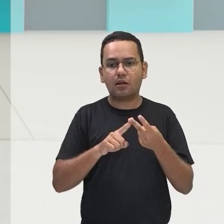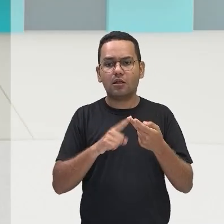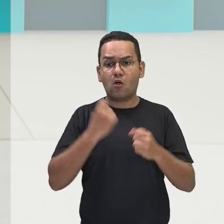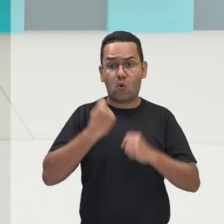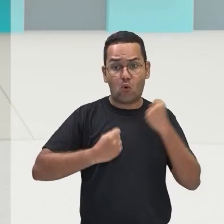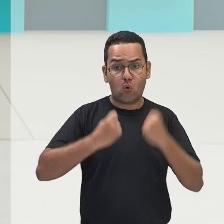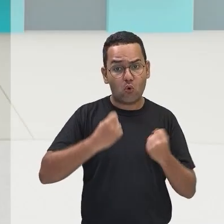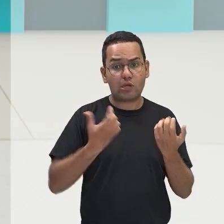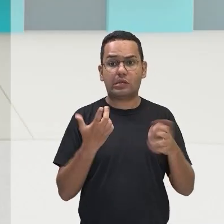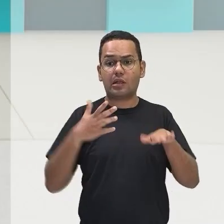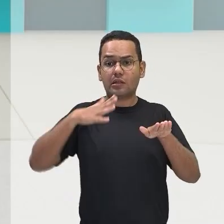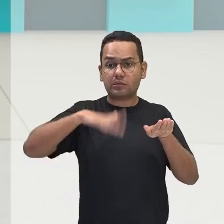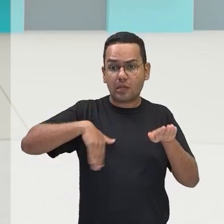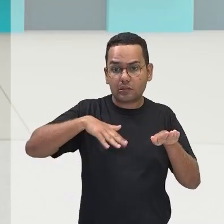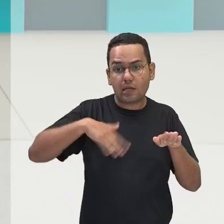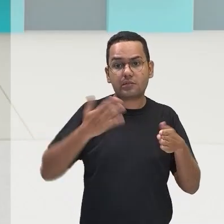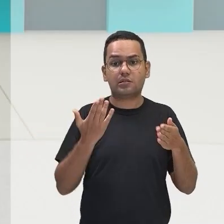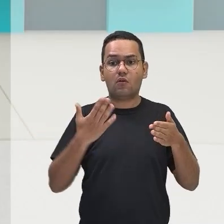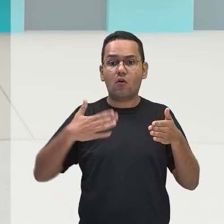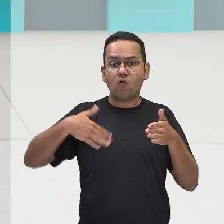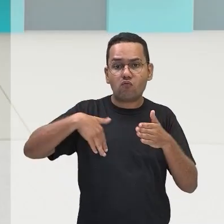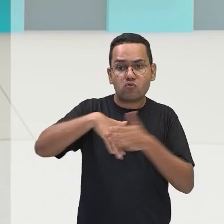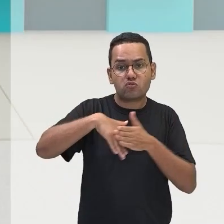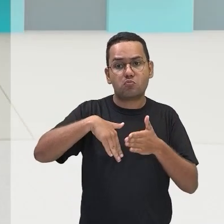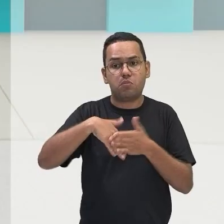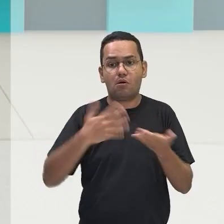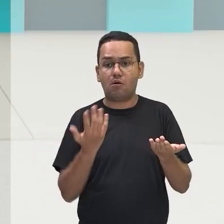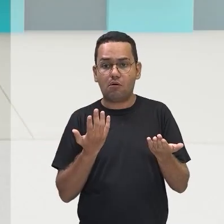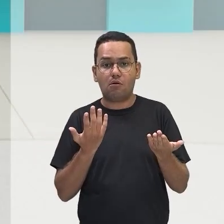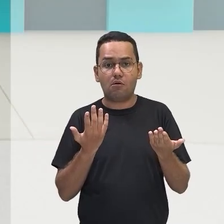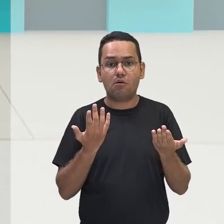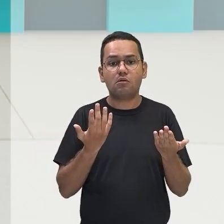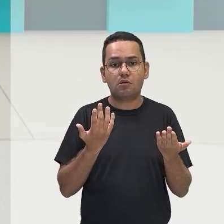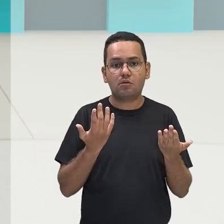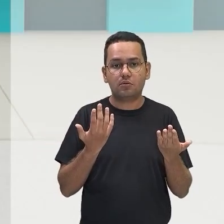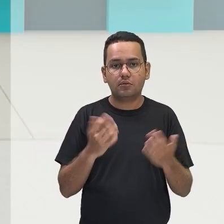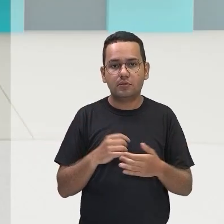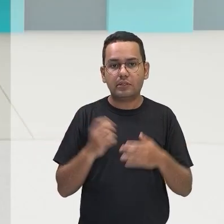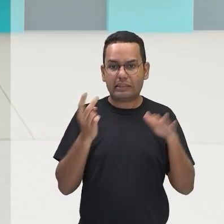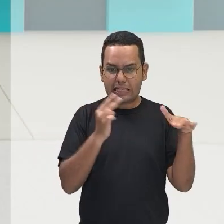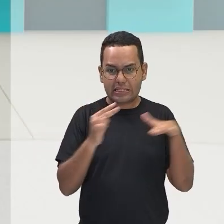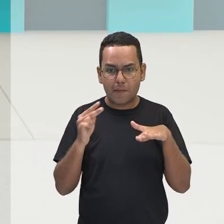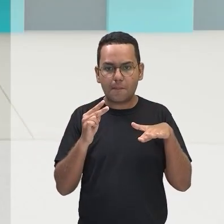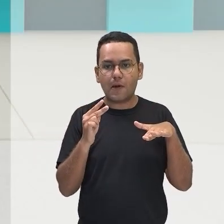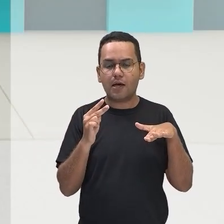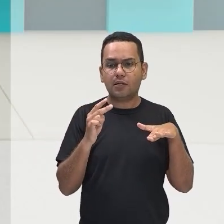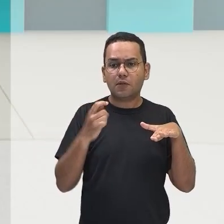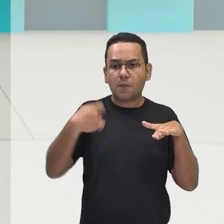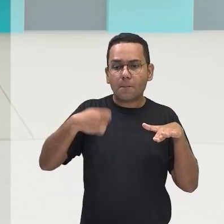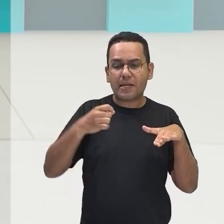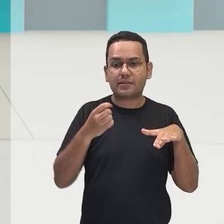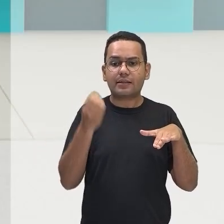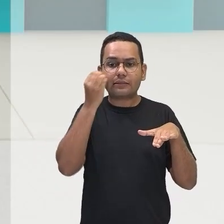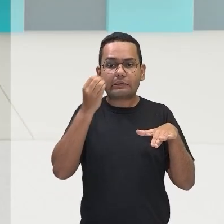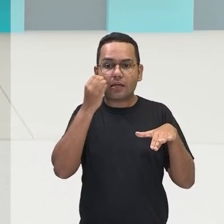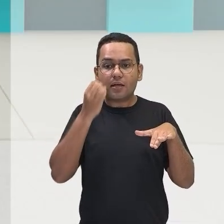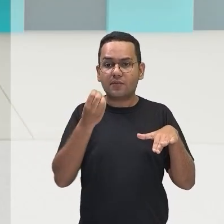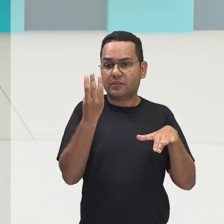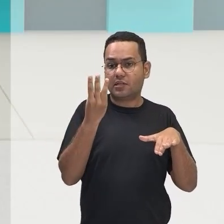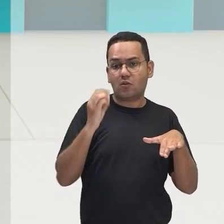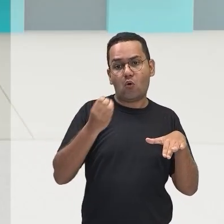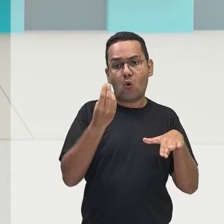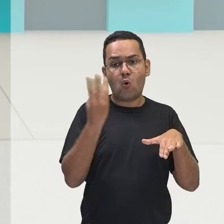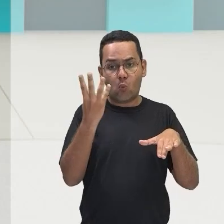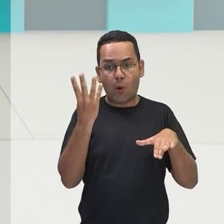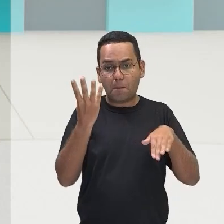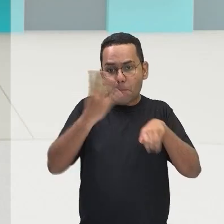da natação, do seu futebol, pelo menos 3 a 4 vezes na semana. Aquele futebolzinho só no final de semana não vai lhe garantir